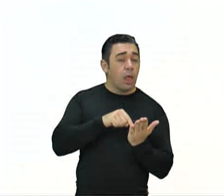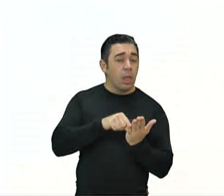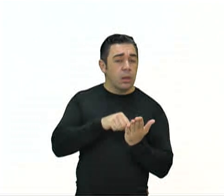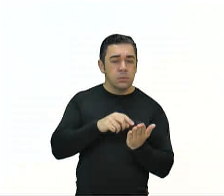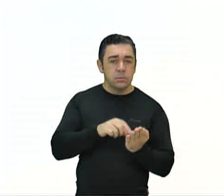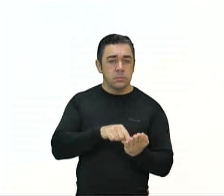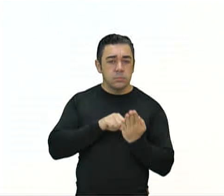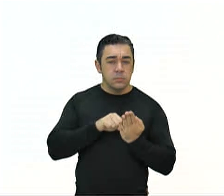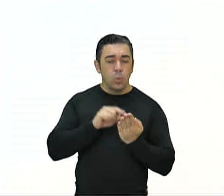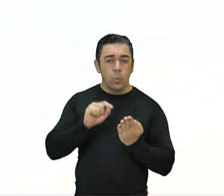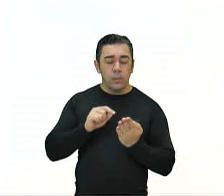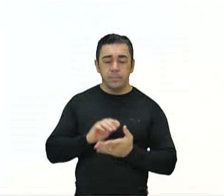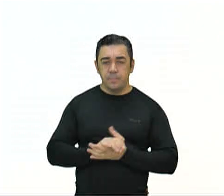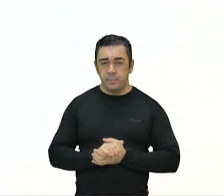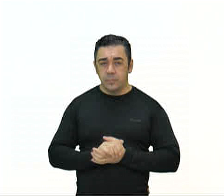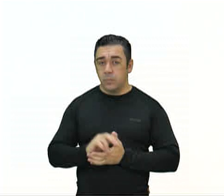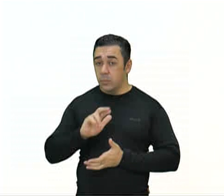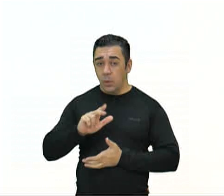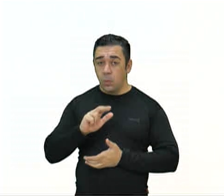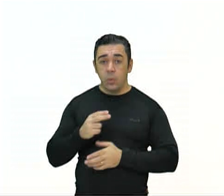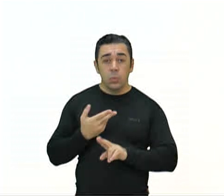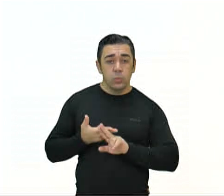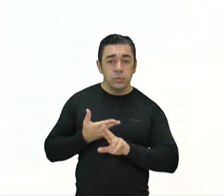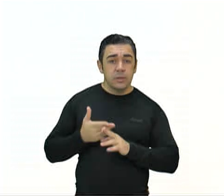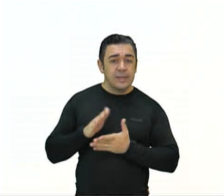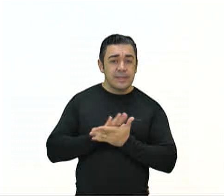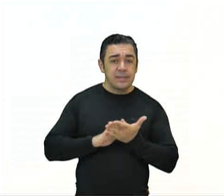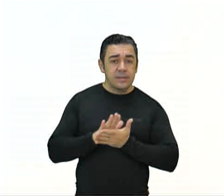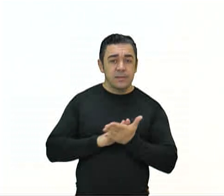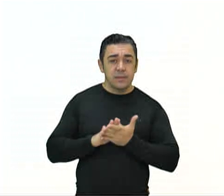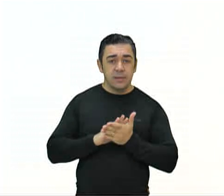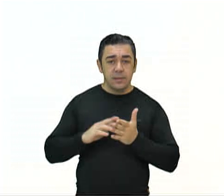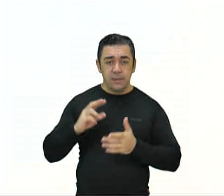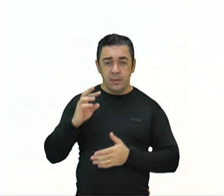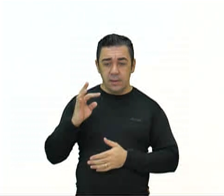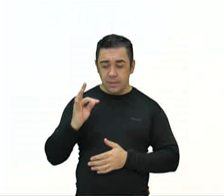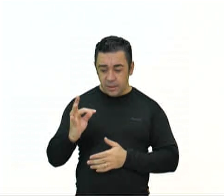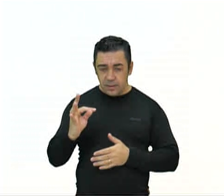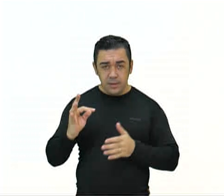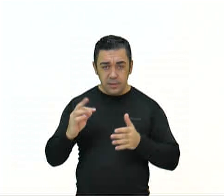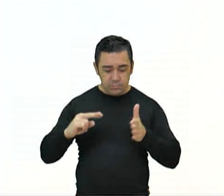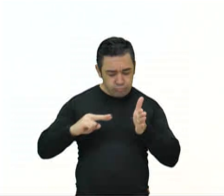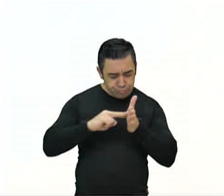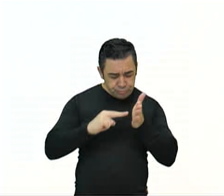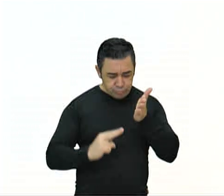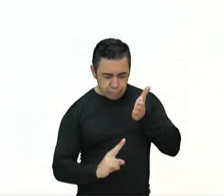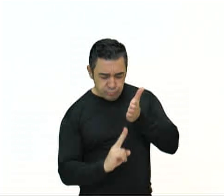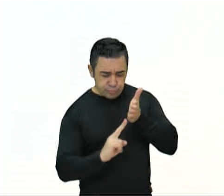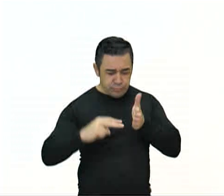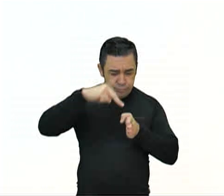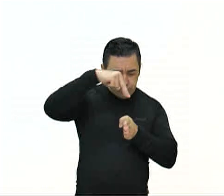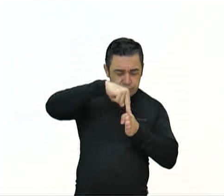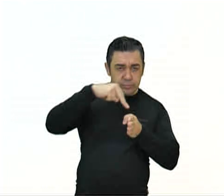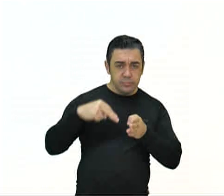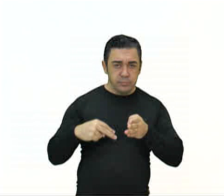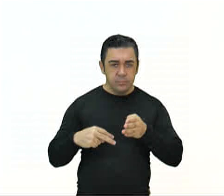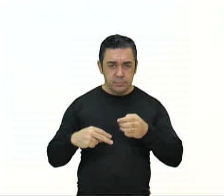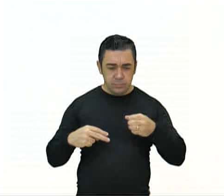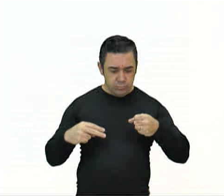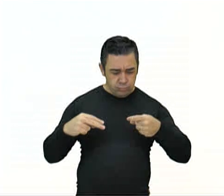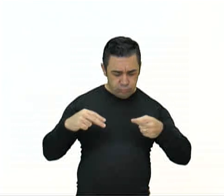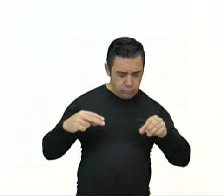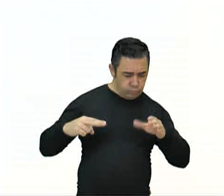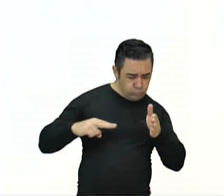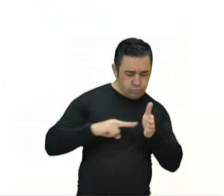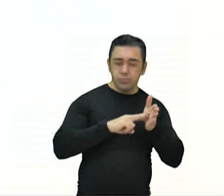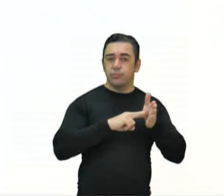seguinte: não utilize em hipótese alguma pinos T, benjamins ou similares para a ligação de outros aparelhos